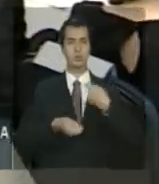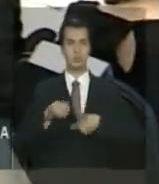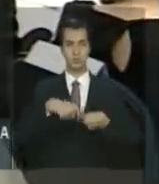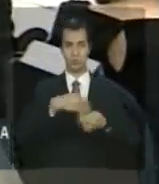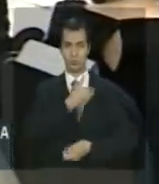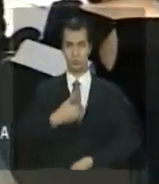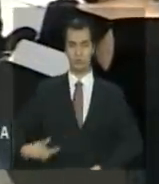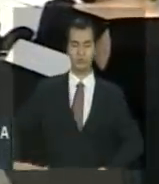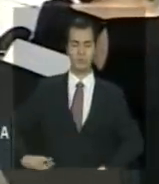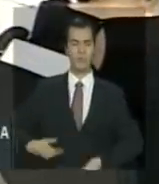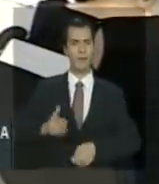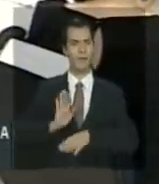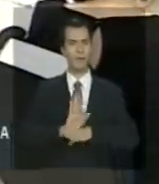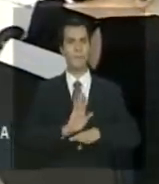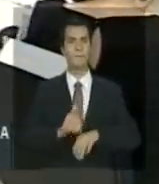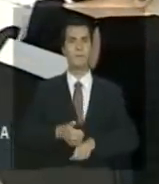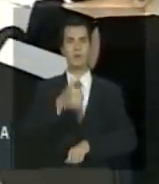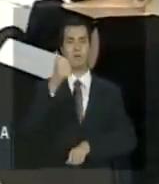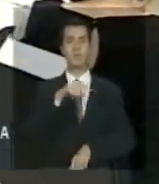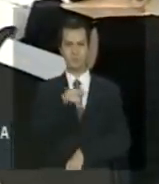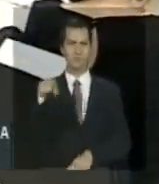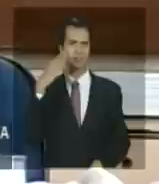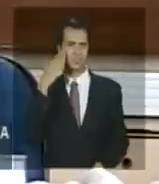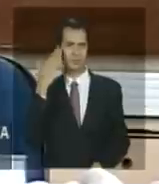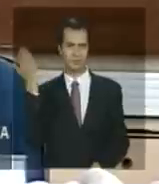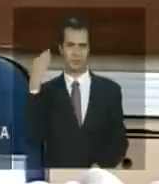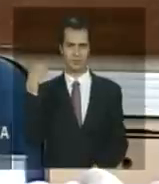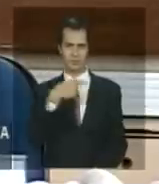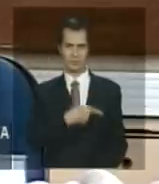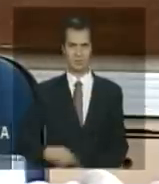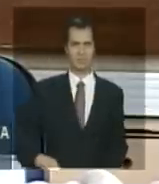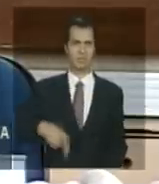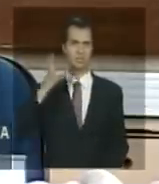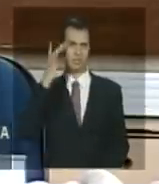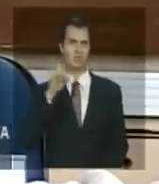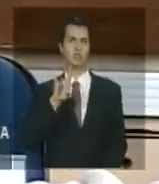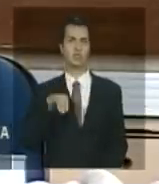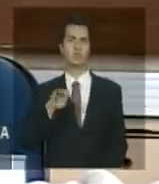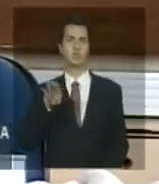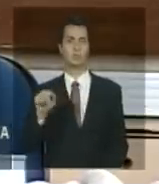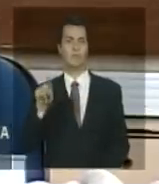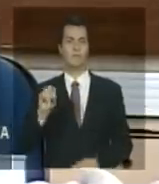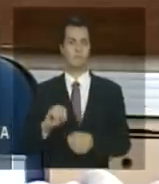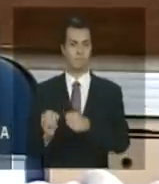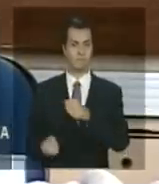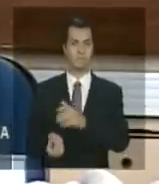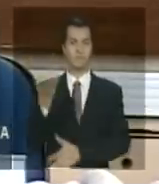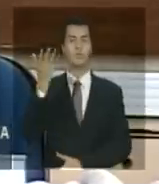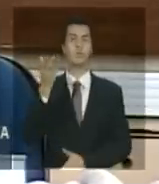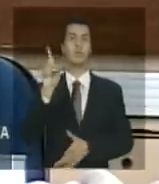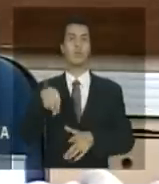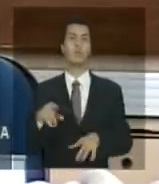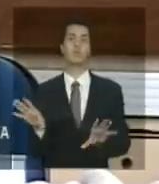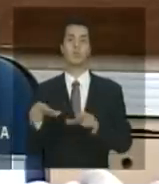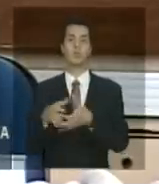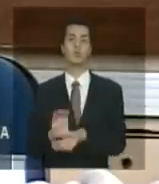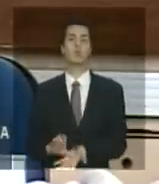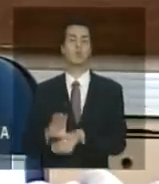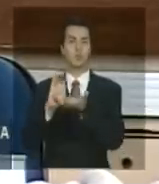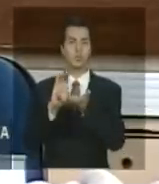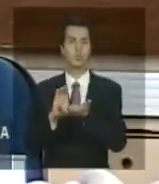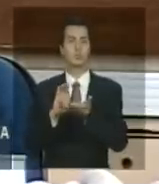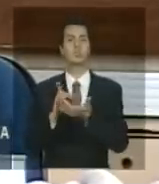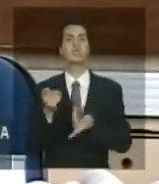criou, no ano passado, a Câmara de Gestão Pública, que já tem uma série de iniciativas em andamento, e